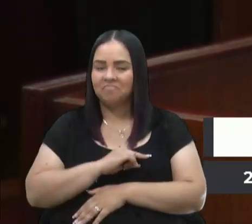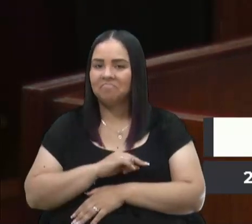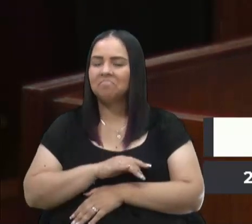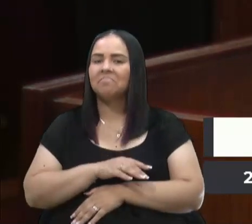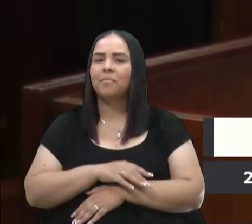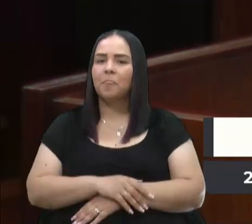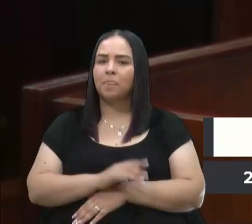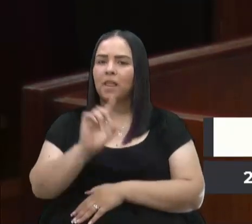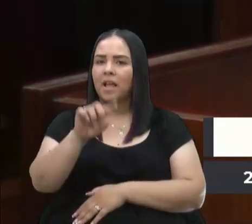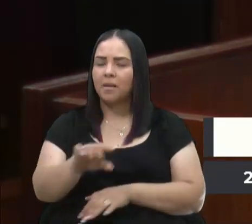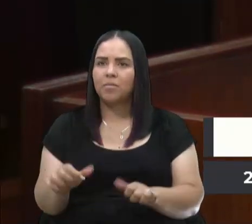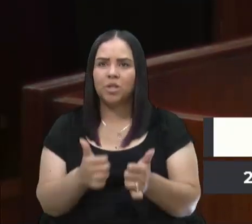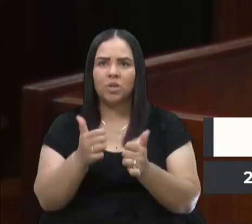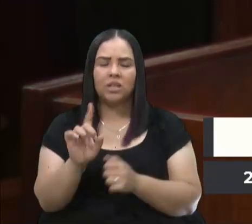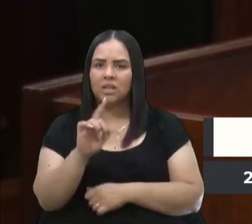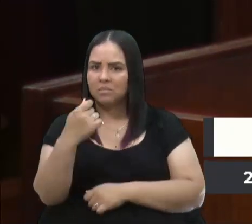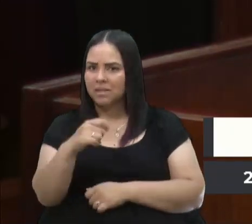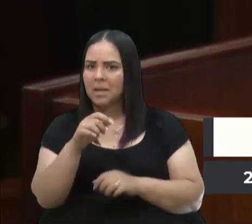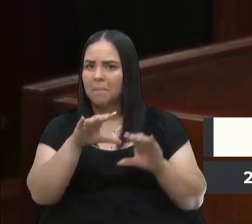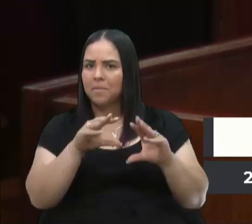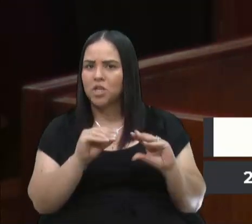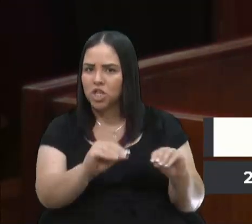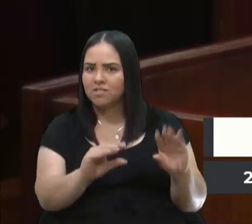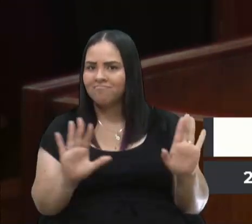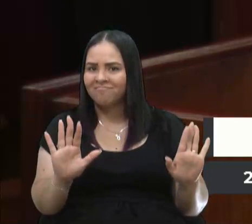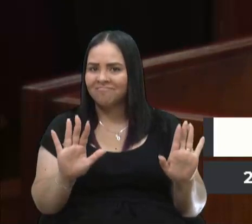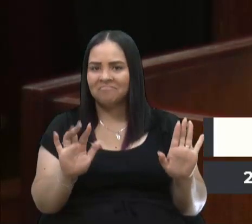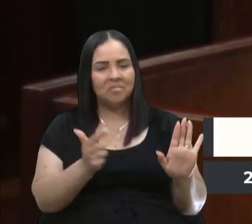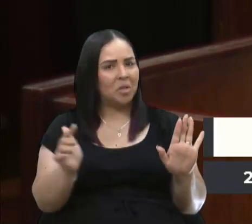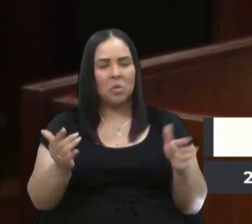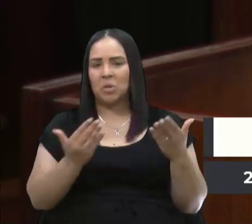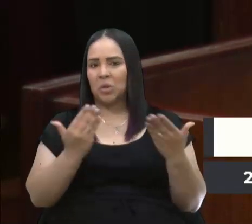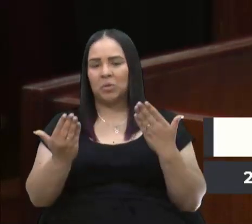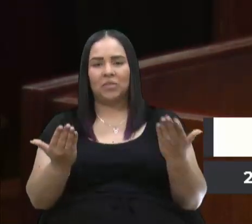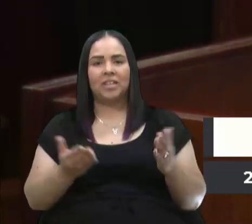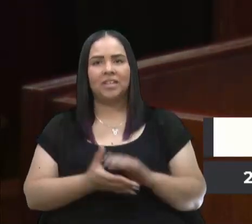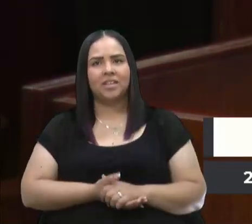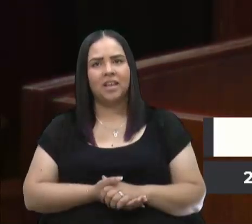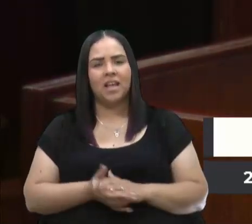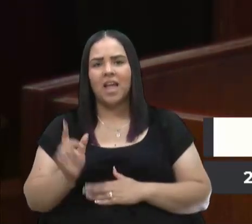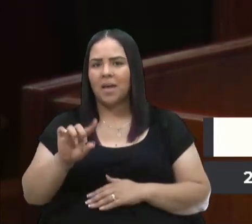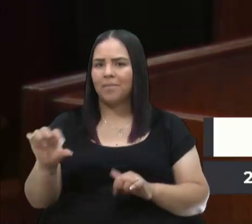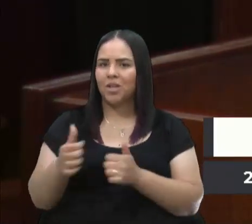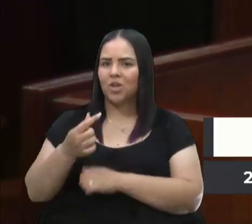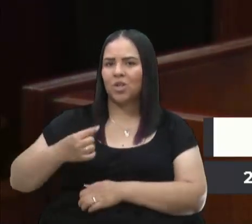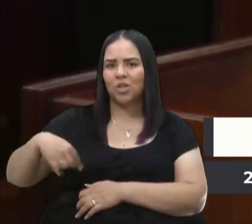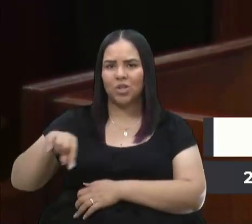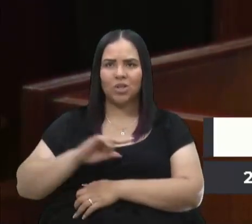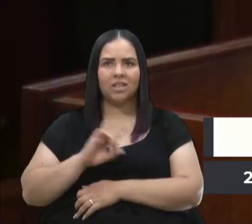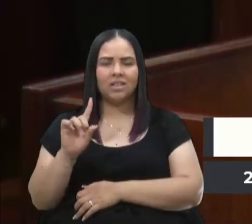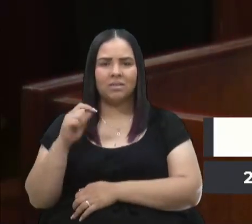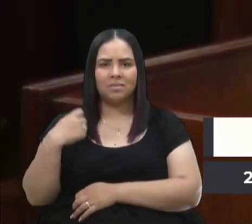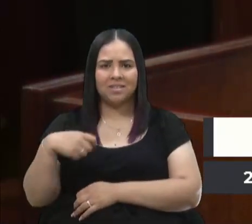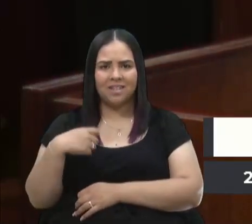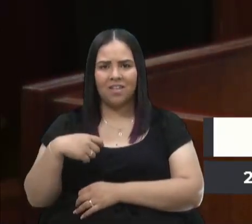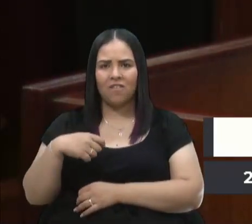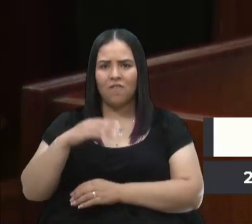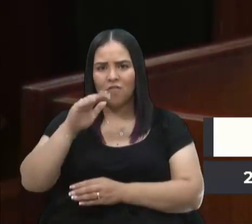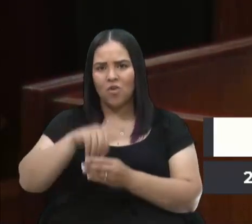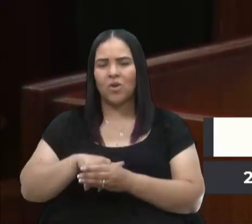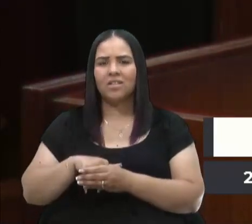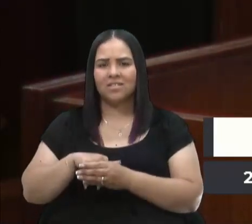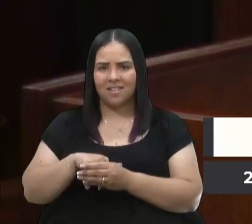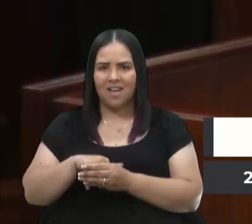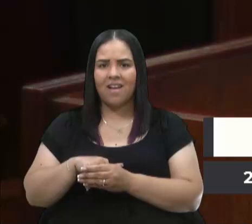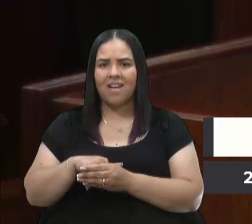Seria melhor não precisar mexer? Eu não tenho dúvida. Seria melhor a gente não ter que votar uma reforma. Declaração de líder